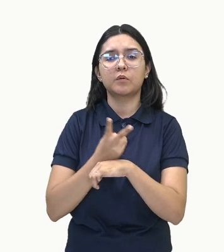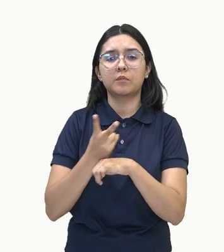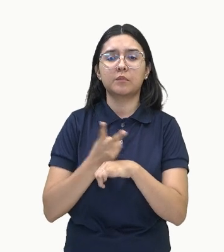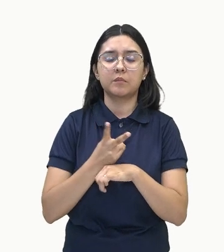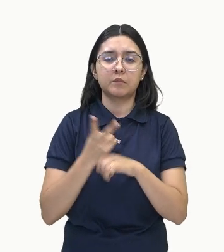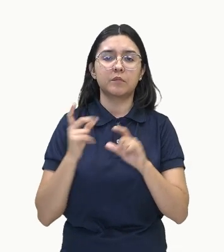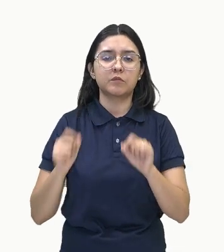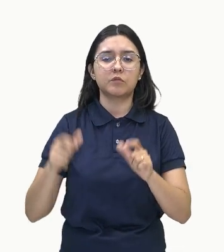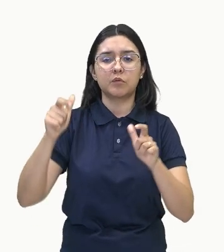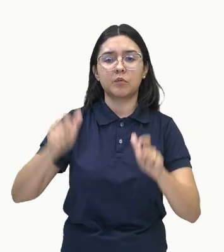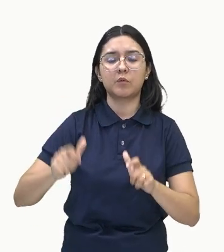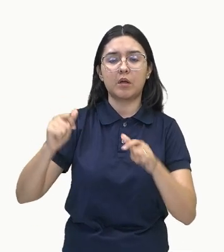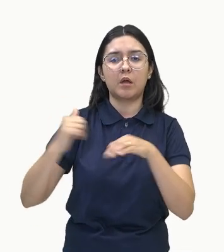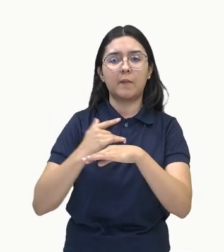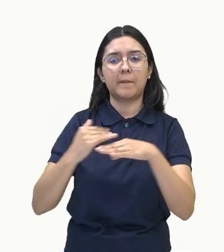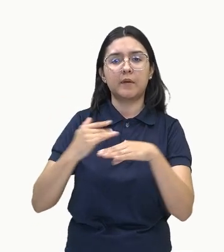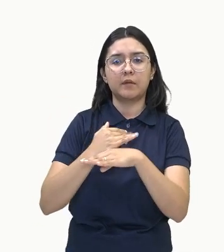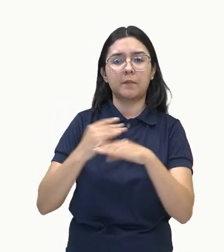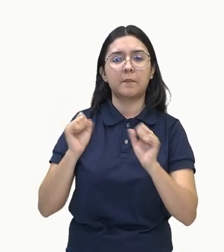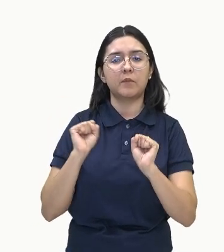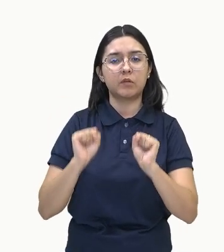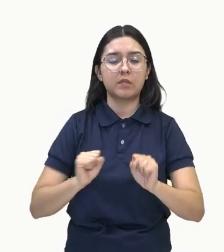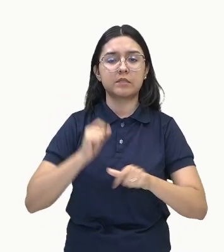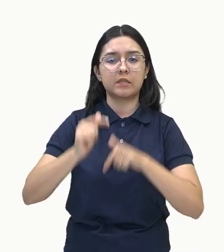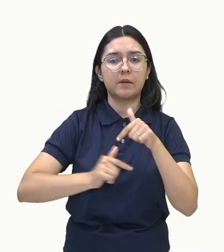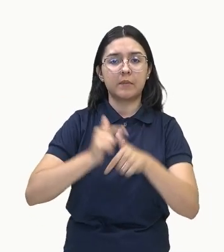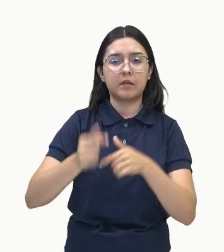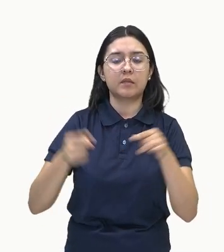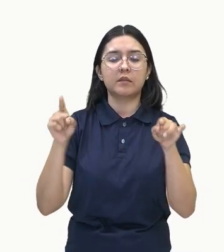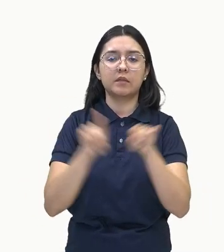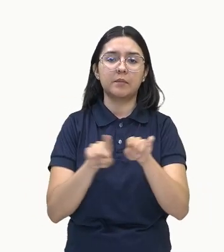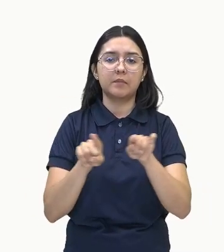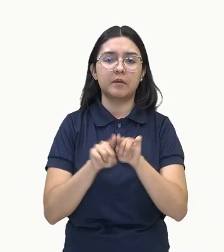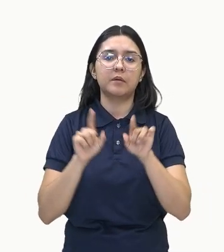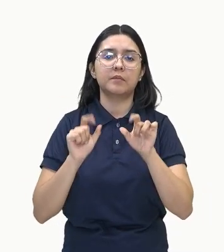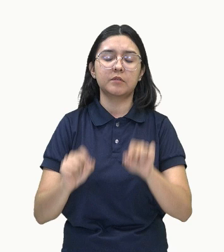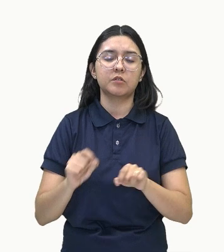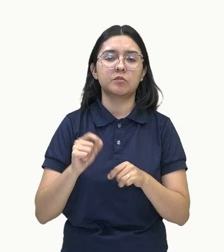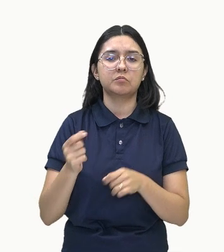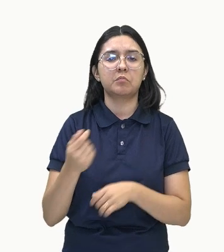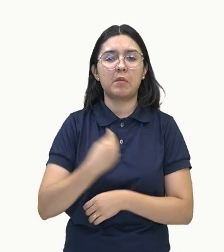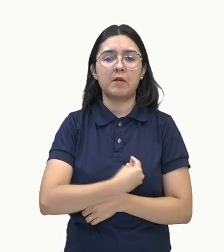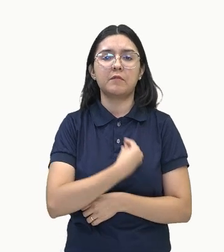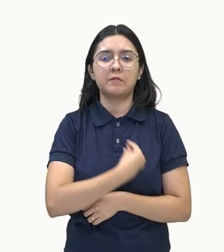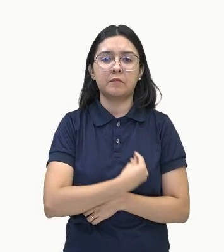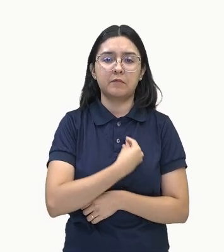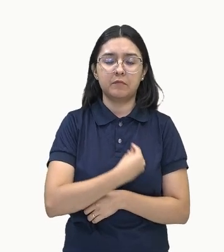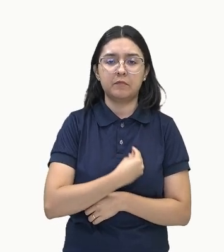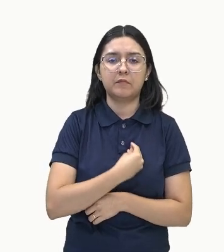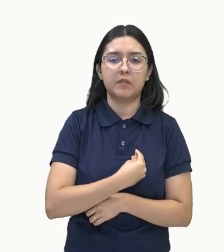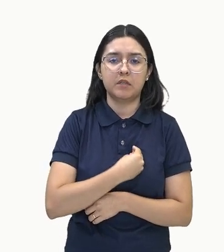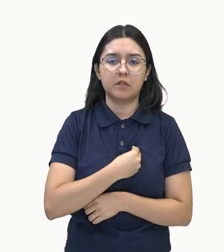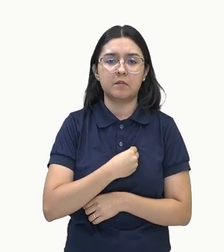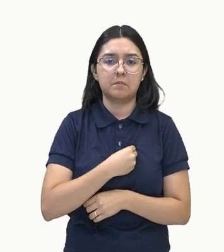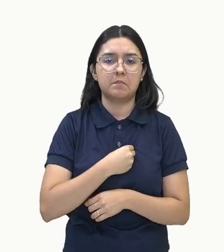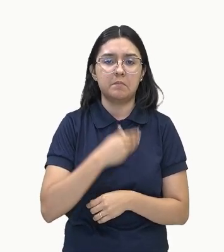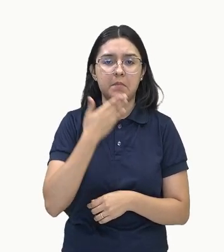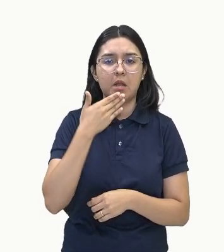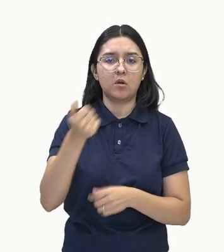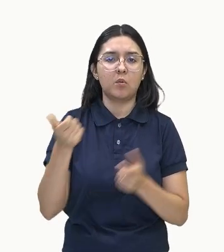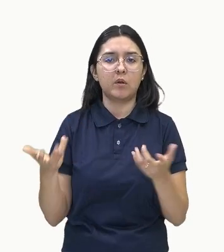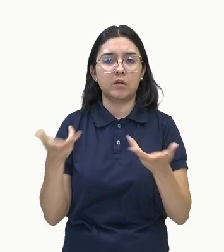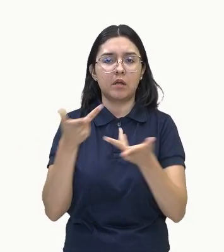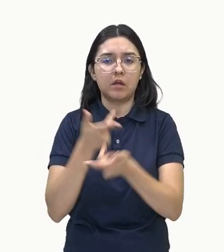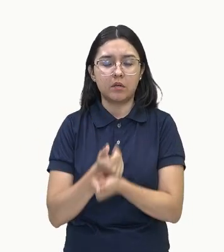um ambiente urbano onde ele pudesse trabalhar e pudesse, de certa forma, levar uma vida menos opressiva do que eles